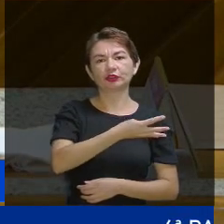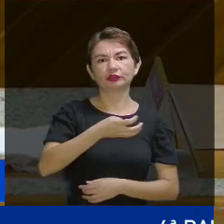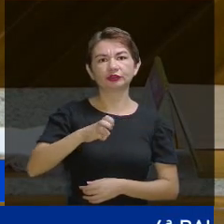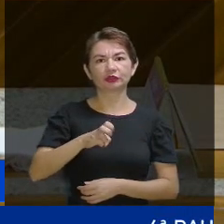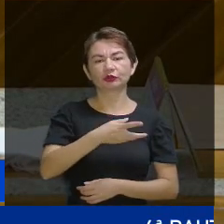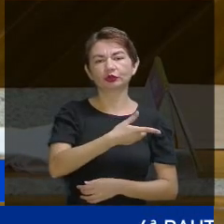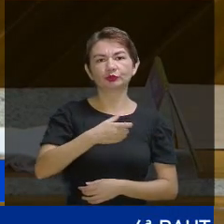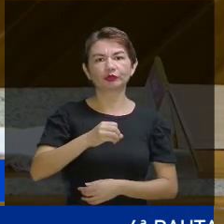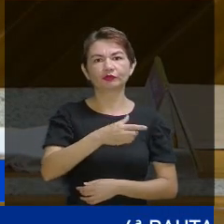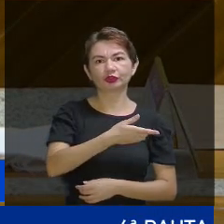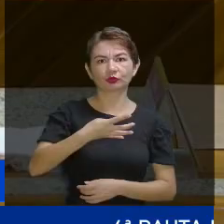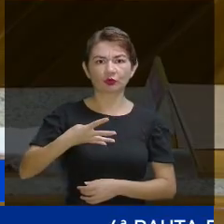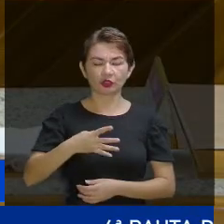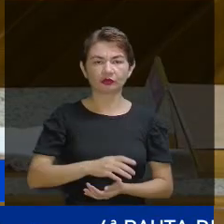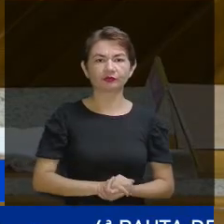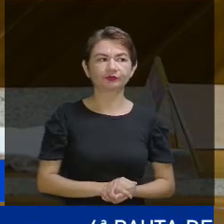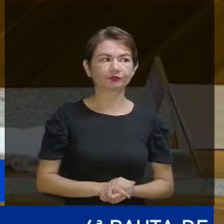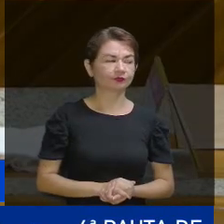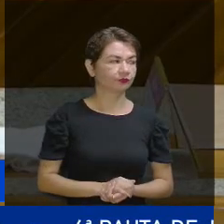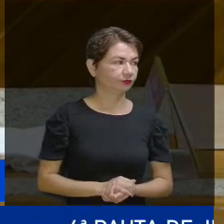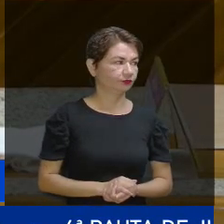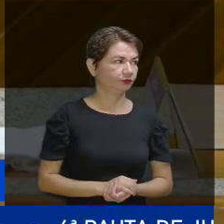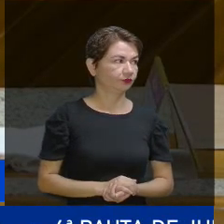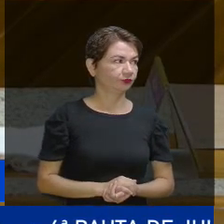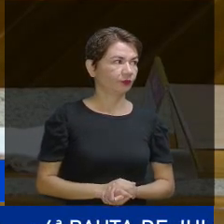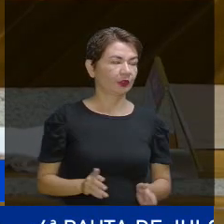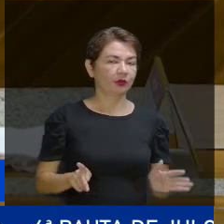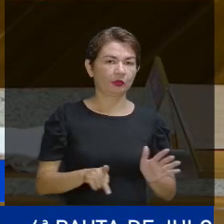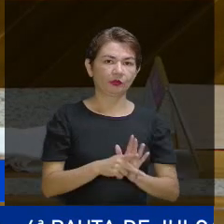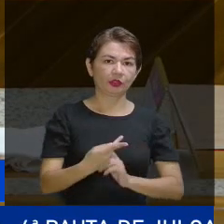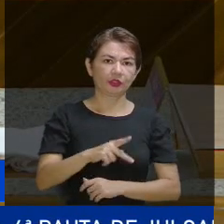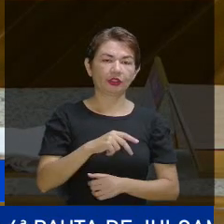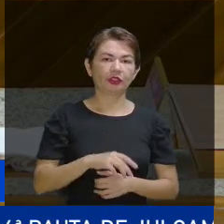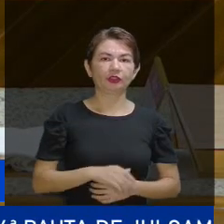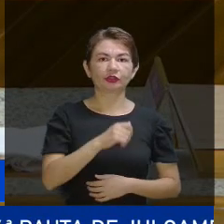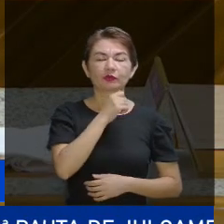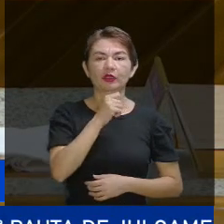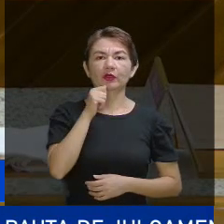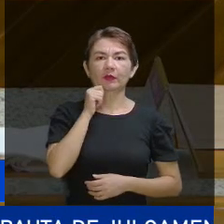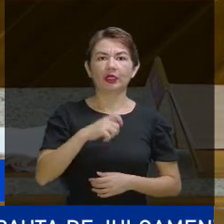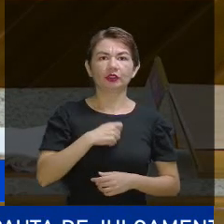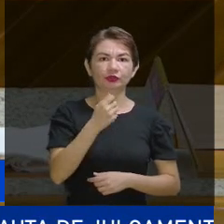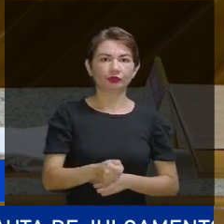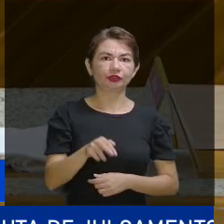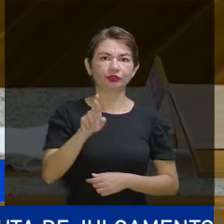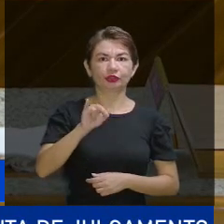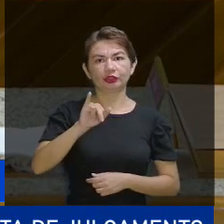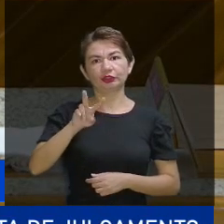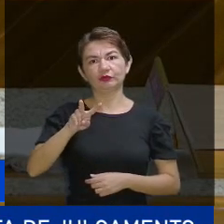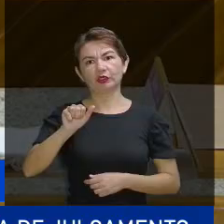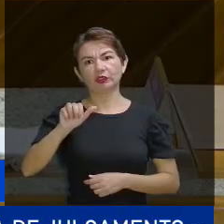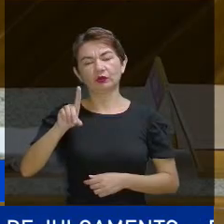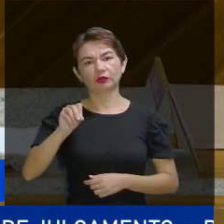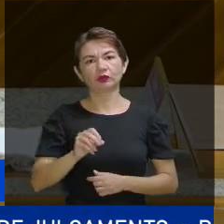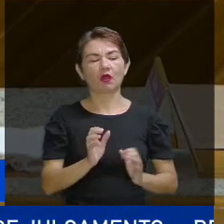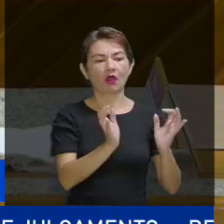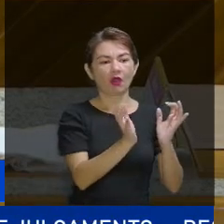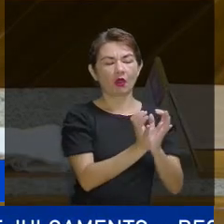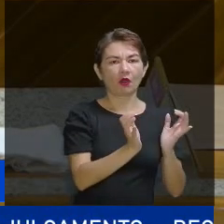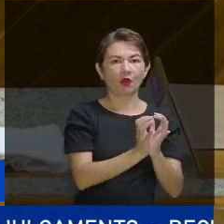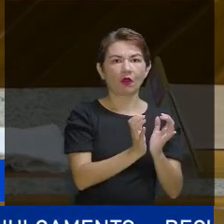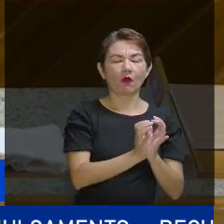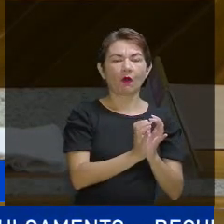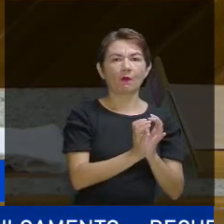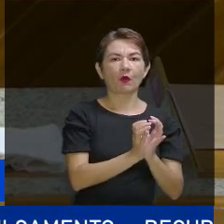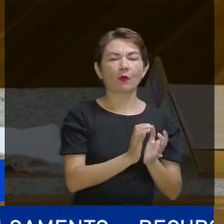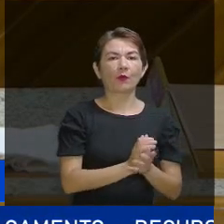06.093-75/2024. Foco no desembargador Carlos Torque. A matéria, origem Macapá, relator juiz Givaldo Valente, recorrente coligação Macapá